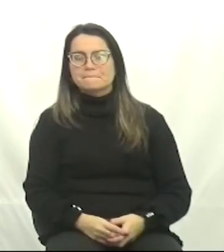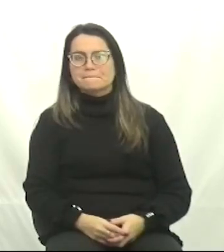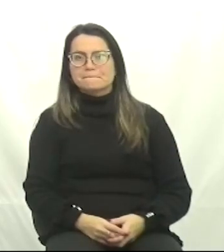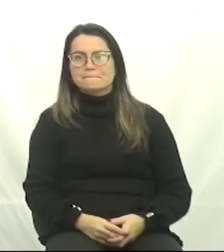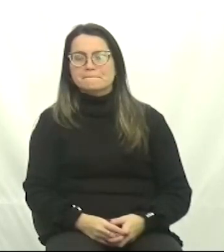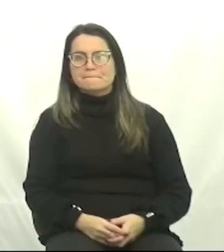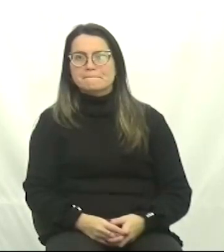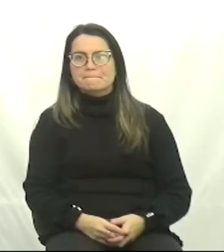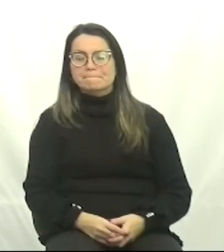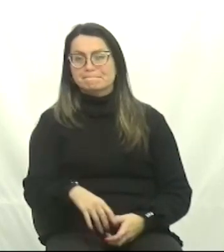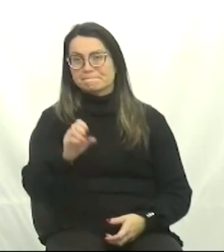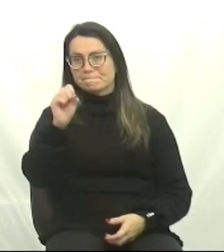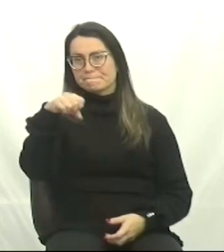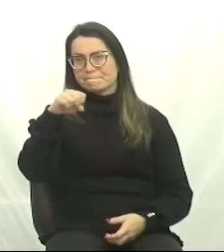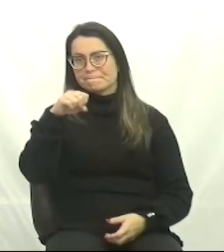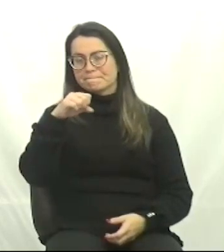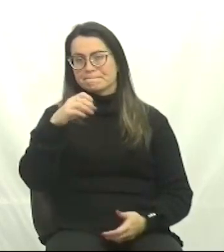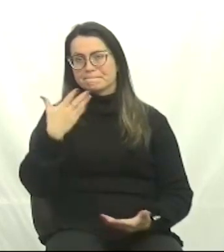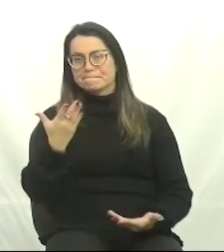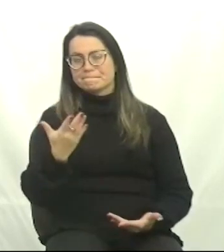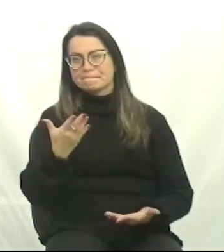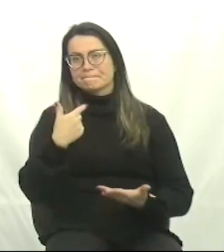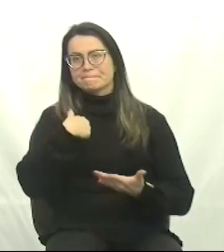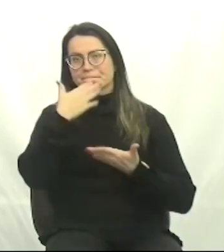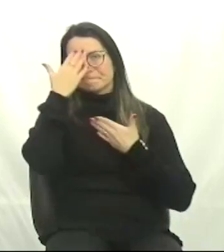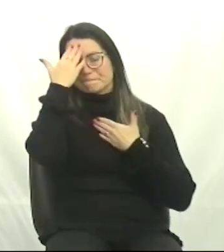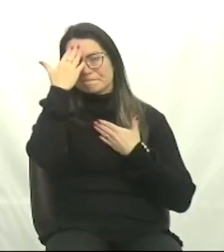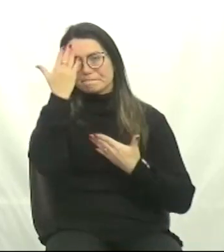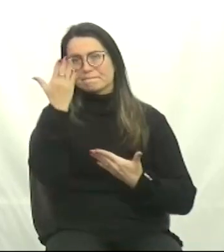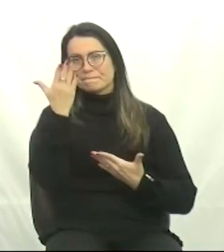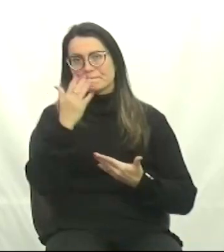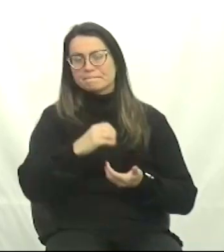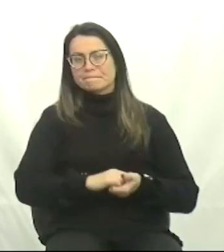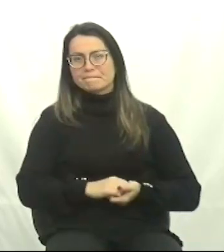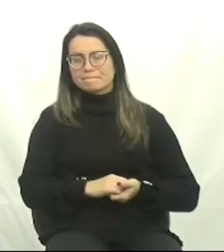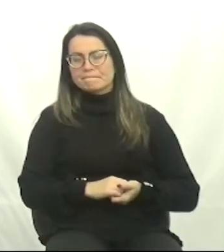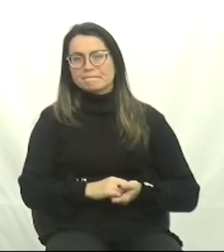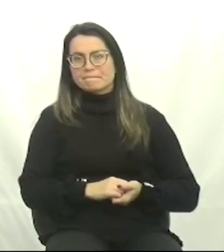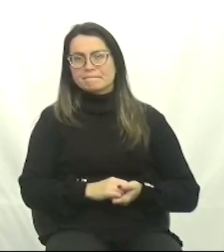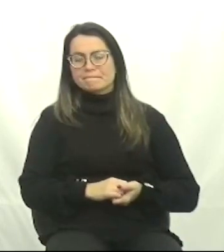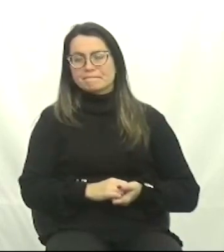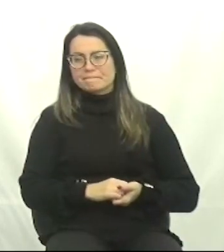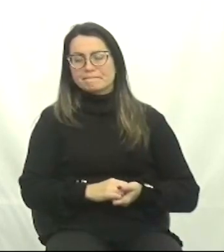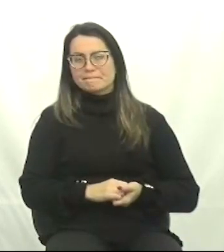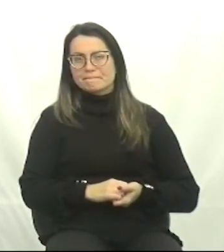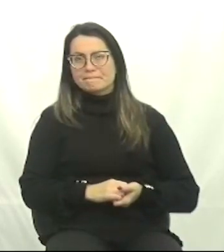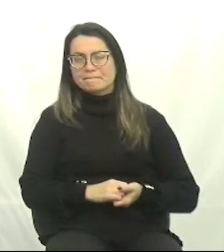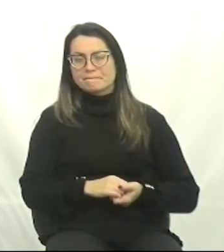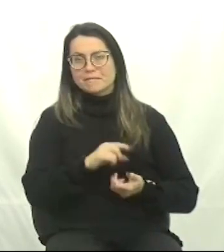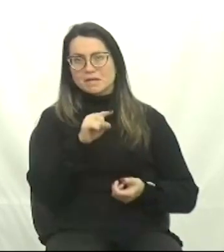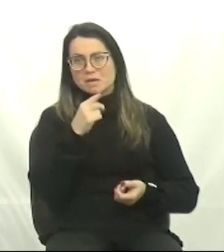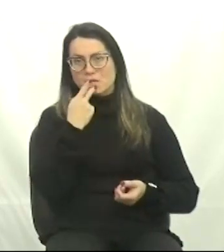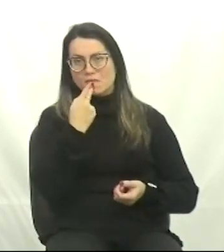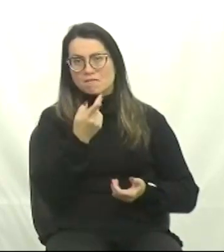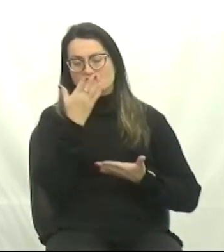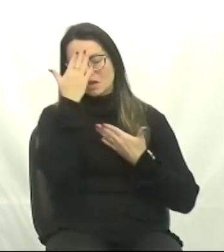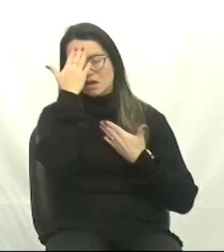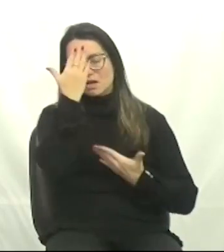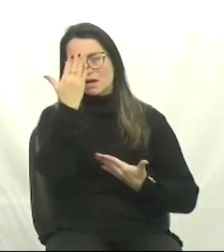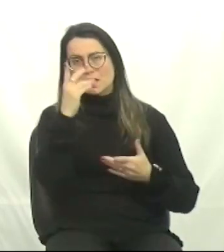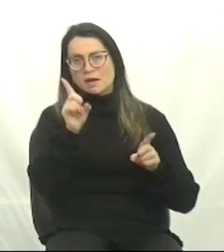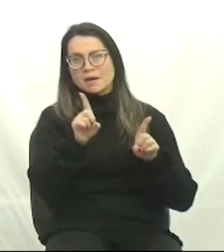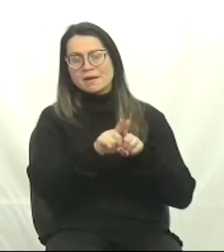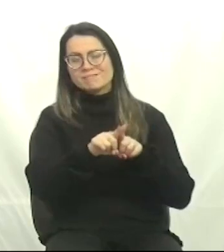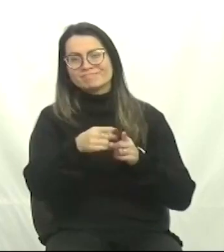Sim, para fechar, agradeço a sua intervenção, vereadora. Também não dá